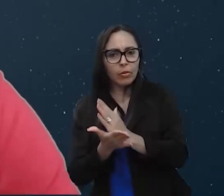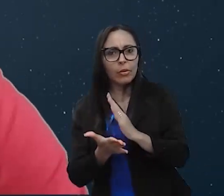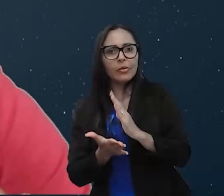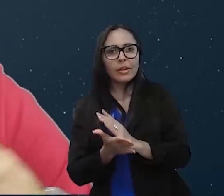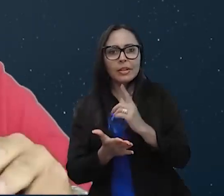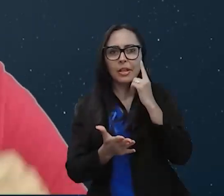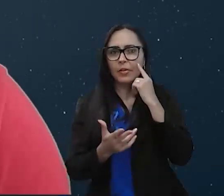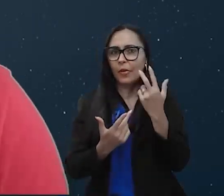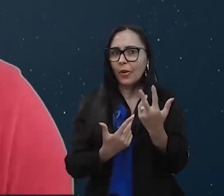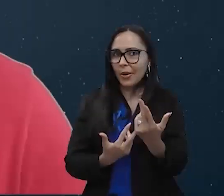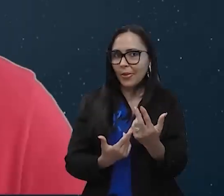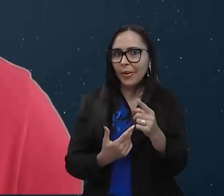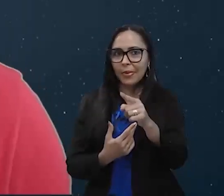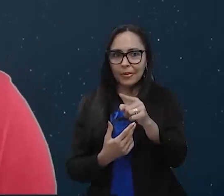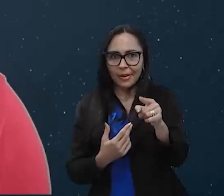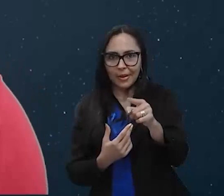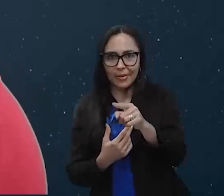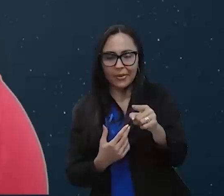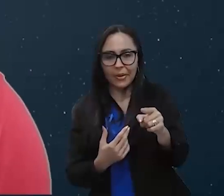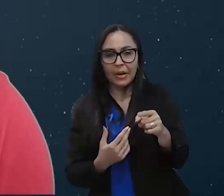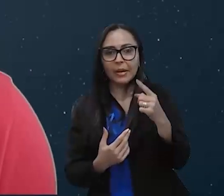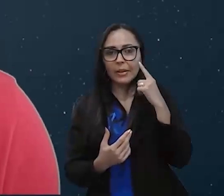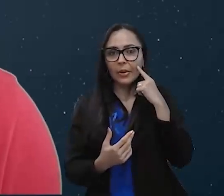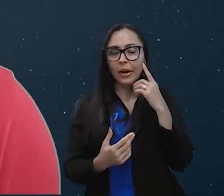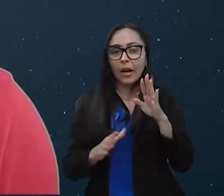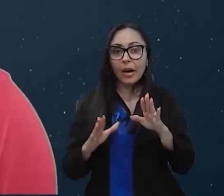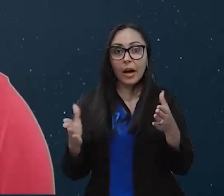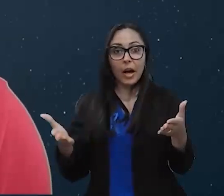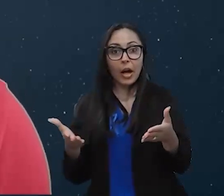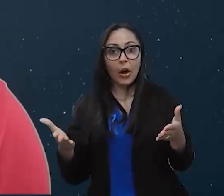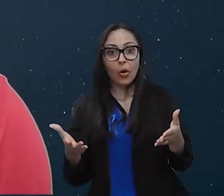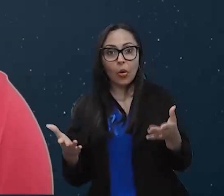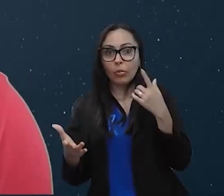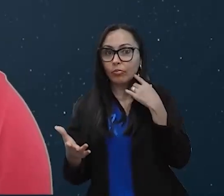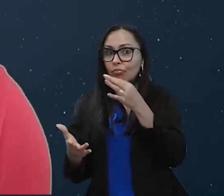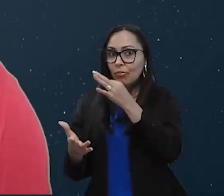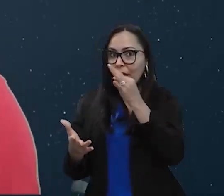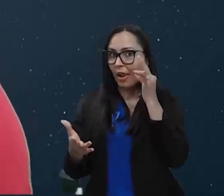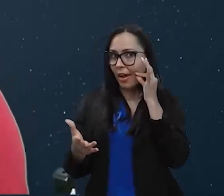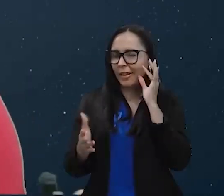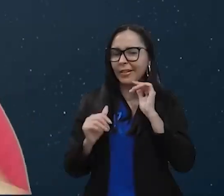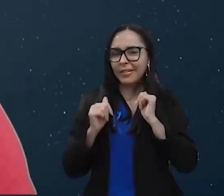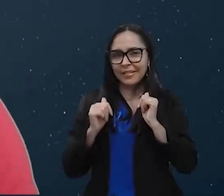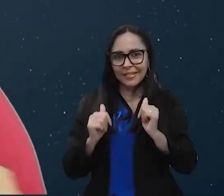for igual ao teu, boicota o vídeo, passa para ninguém não, tá certo? Agora não fala que eu disse isso, tá bom?